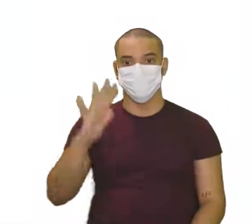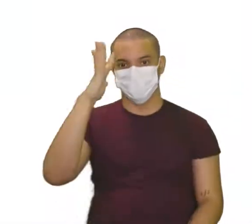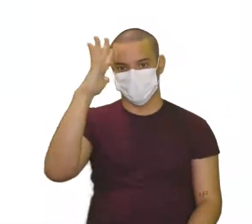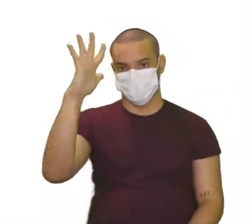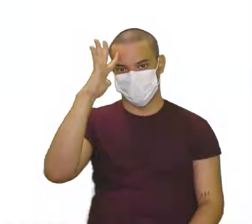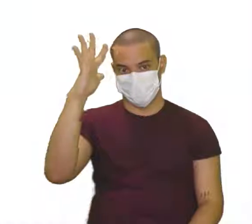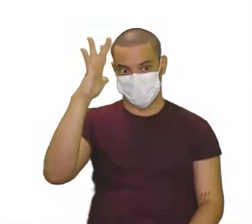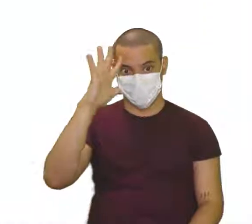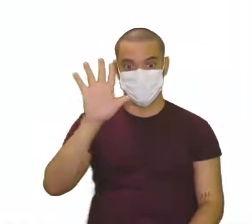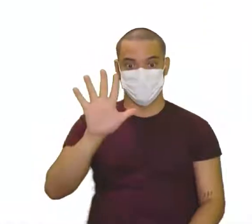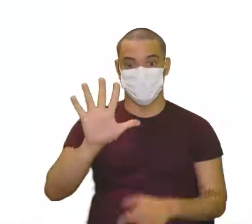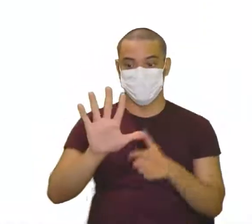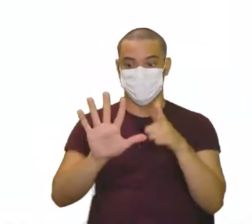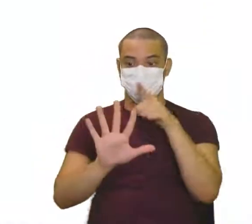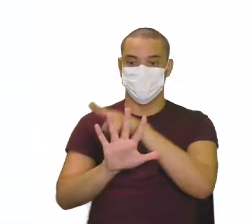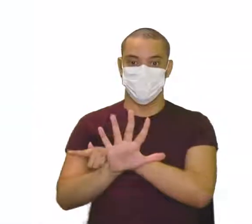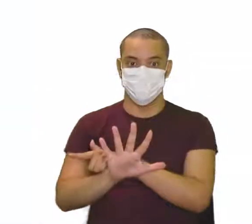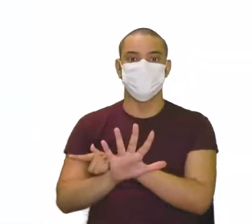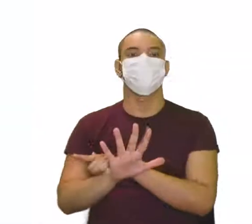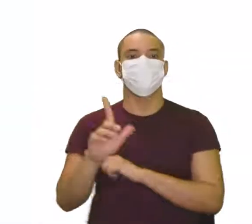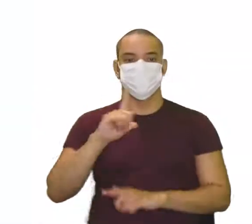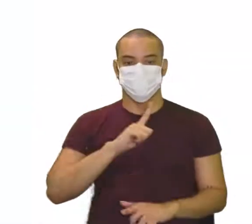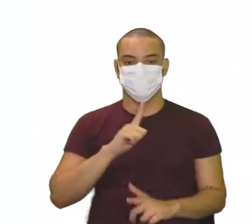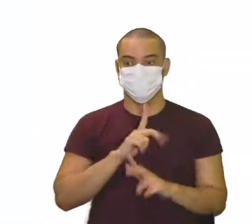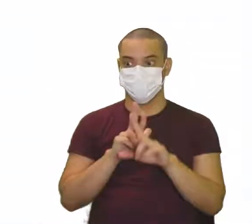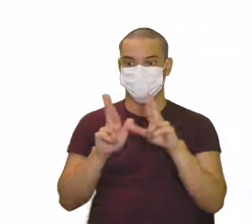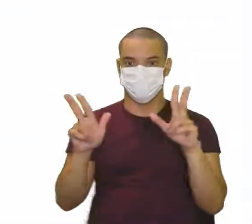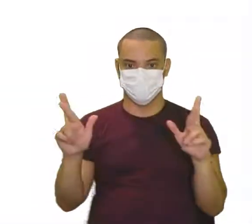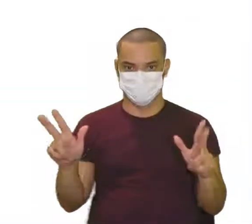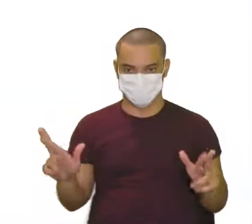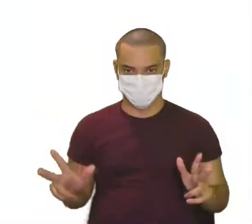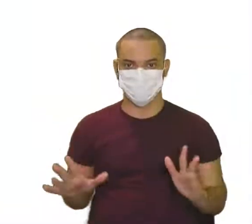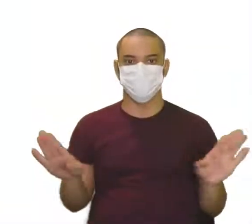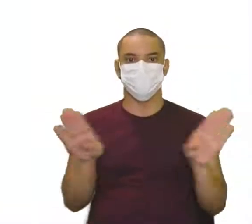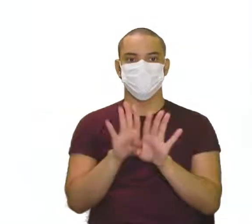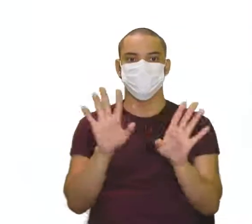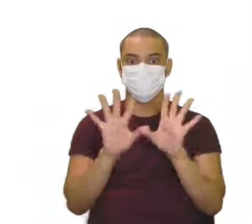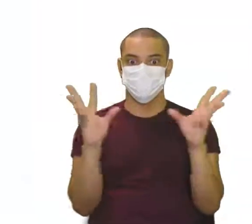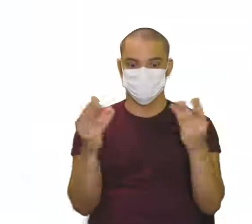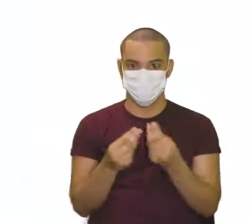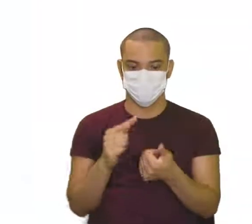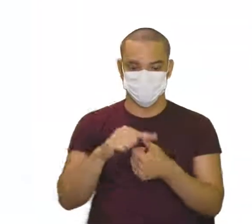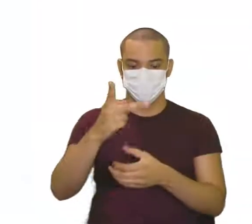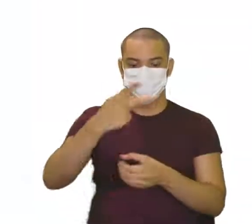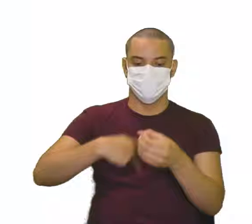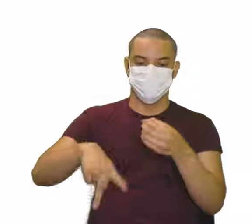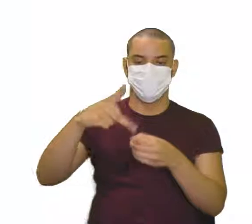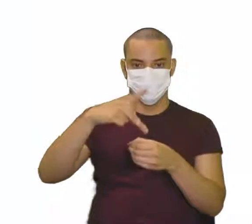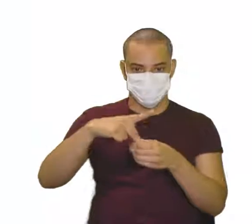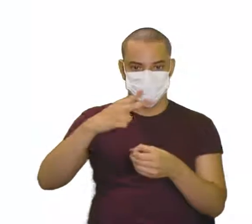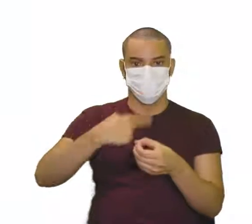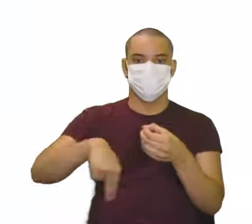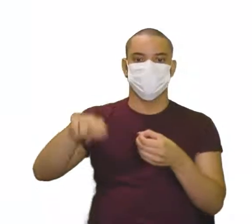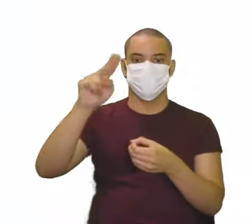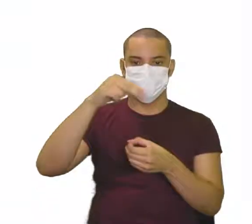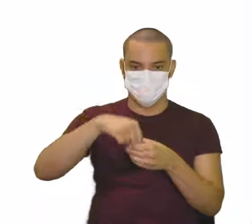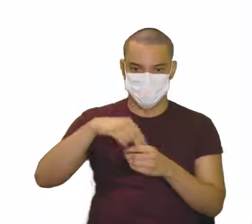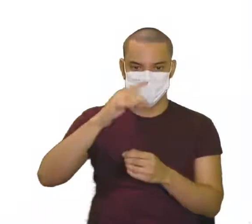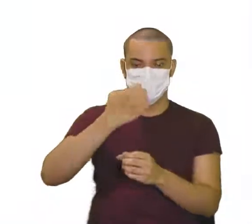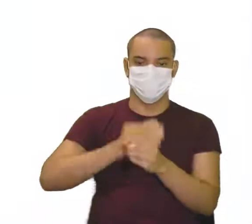lançou 5, né? Então, nós temos 5 trajetórias, 5 partículas, próton, nêutron,